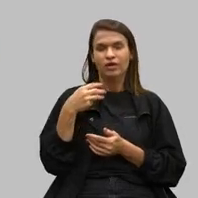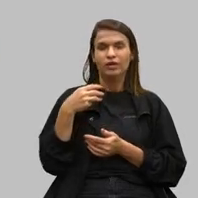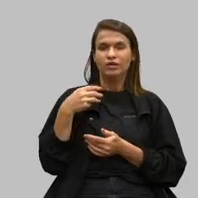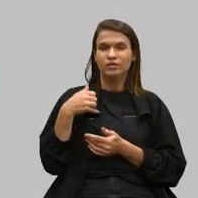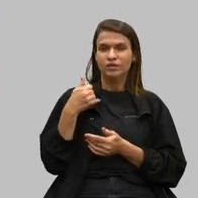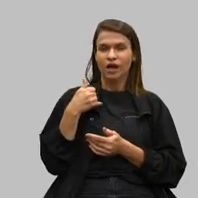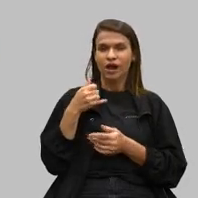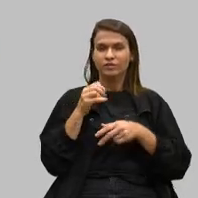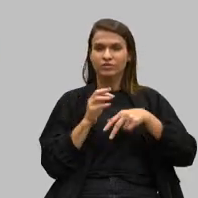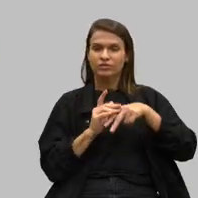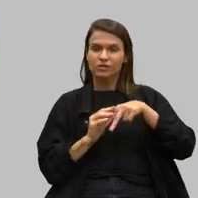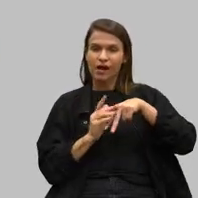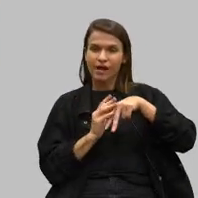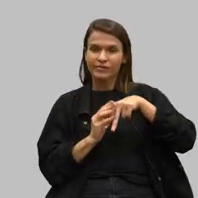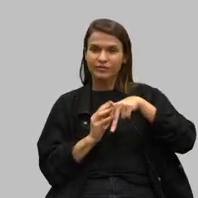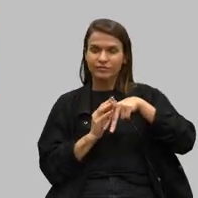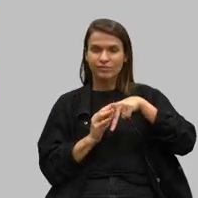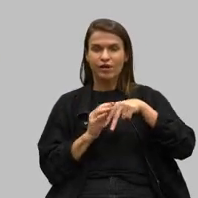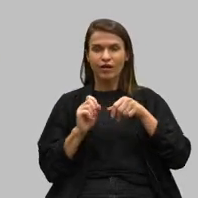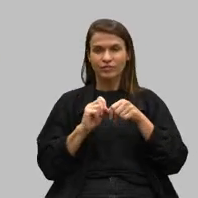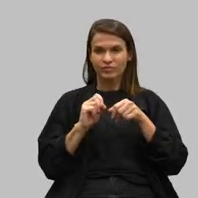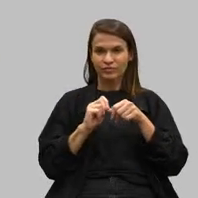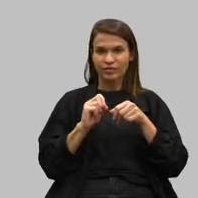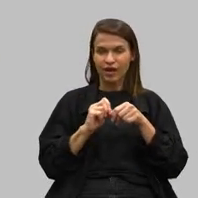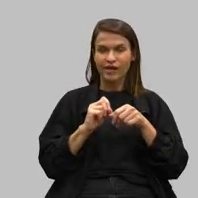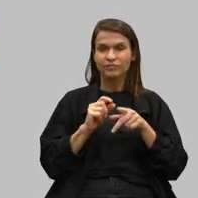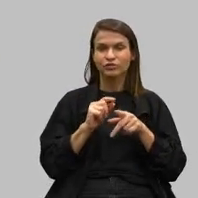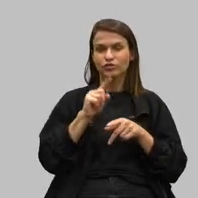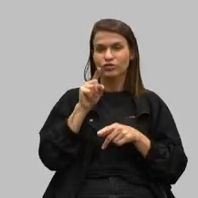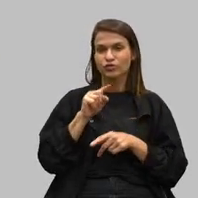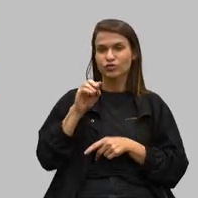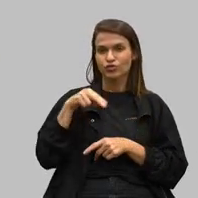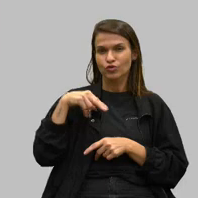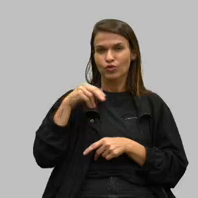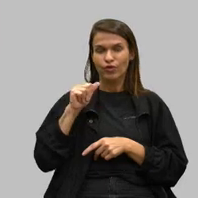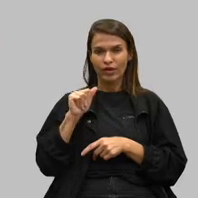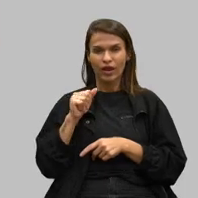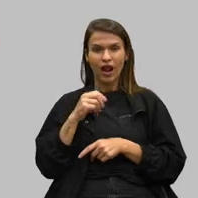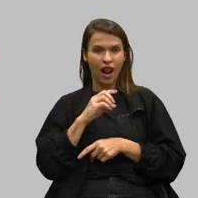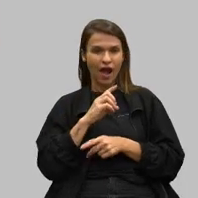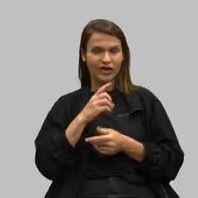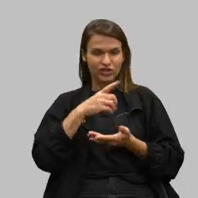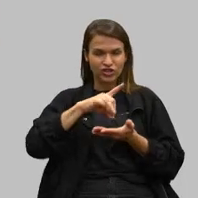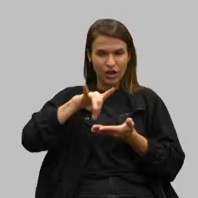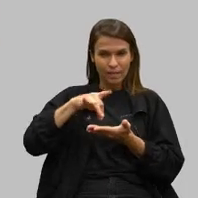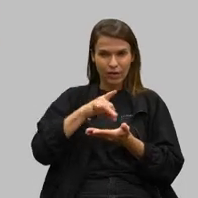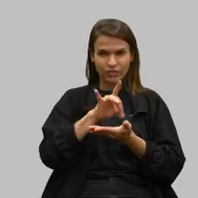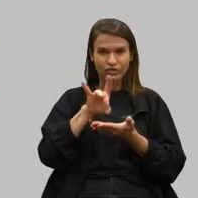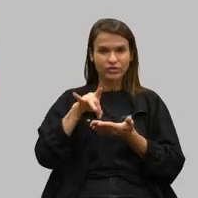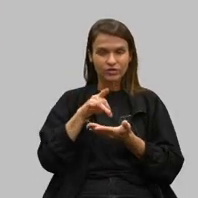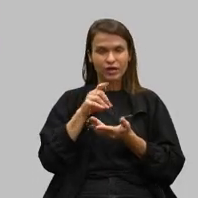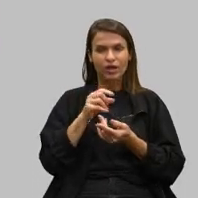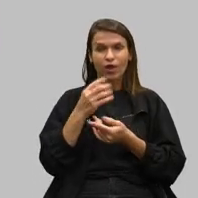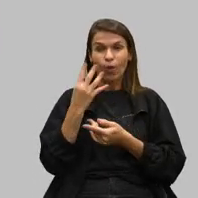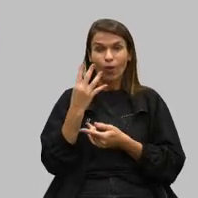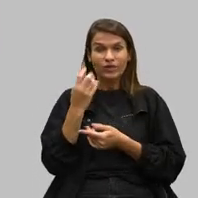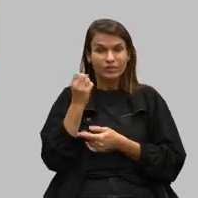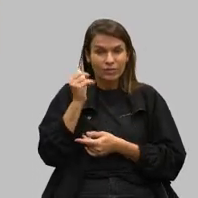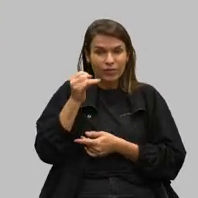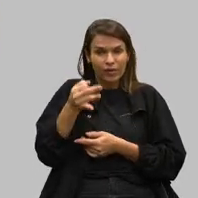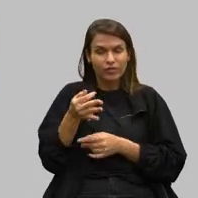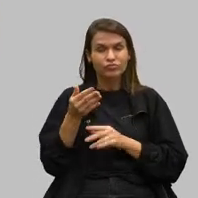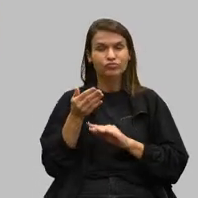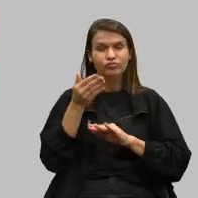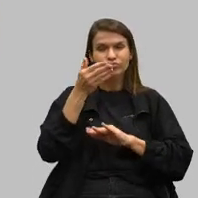hemodiálise em diamantina, lá de Minas Novas, da zona rural de Minas Novas. Saia 4 da manhã, de casa, ia para